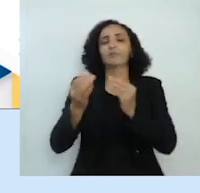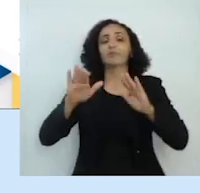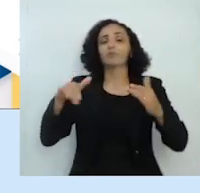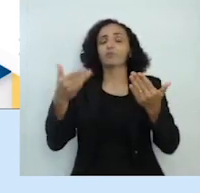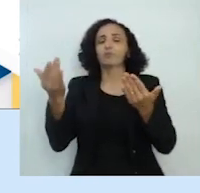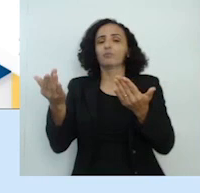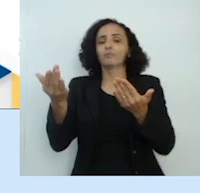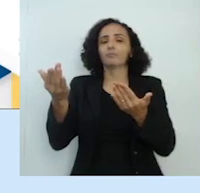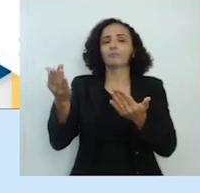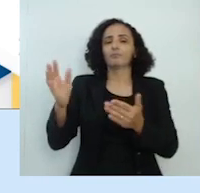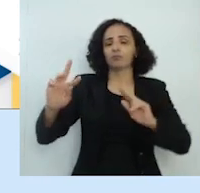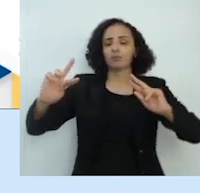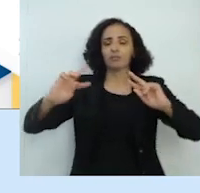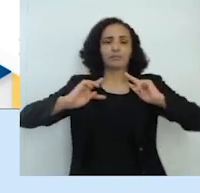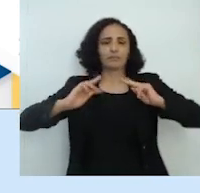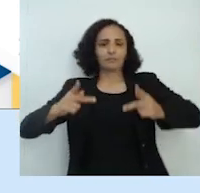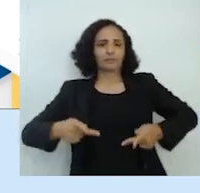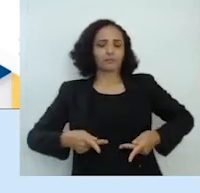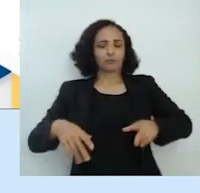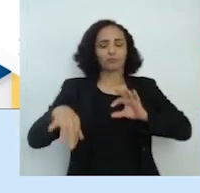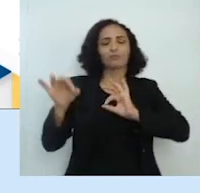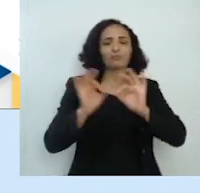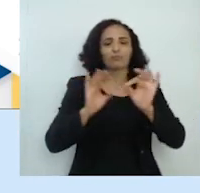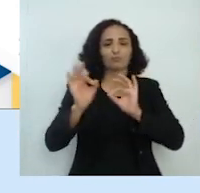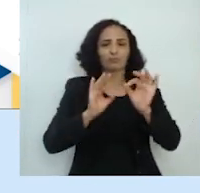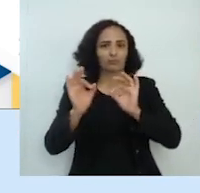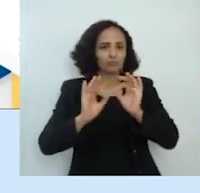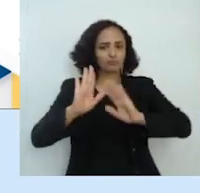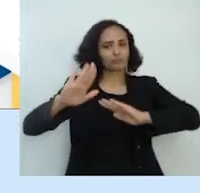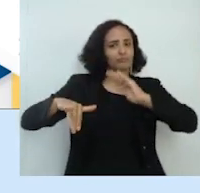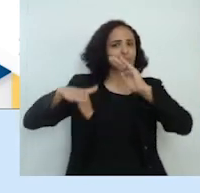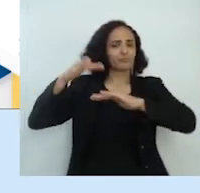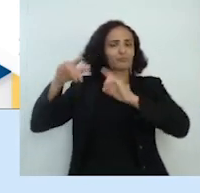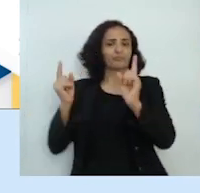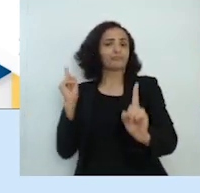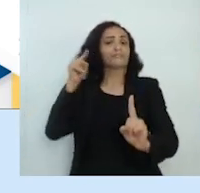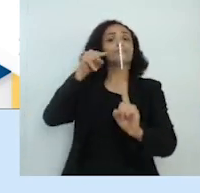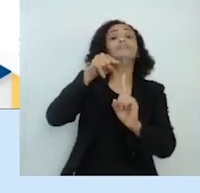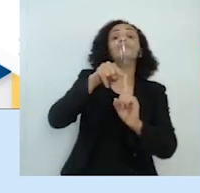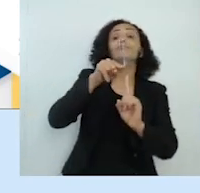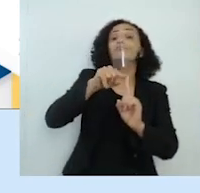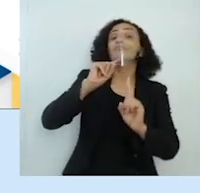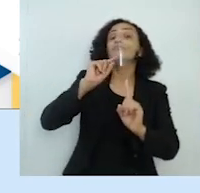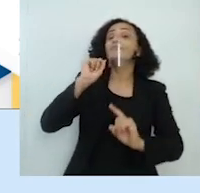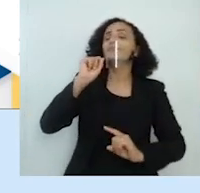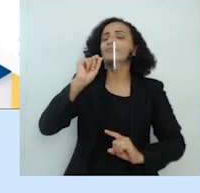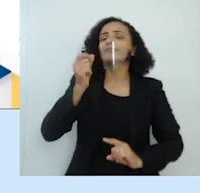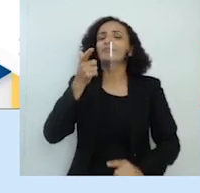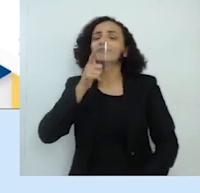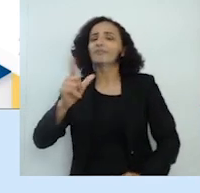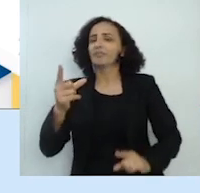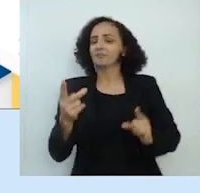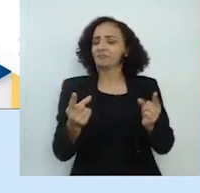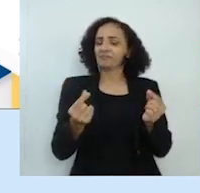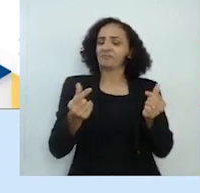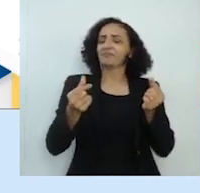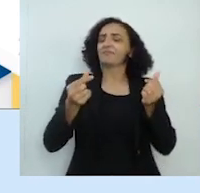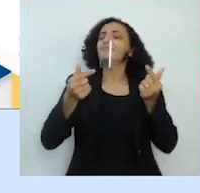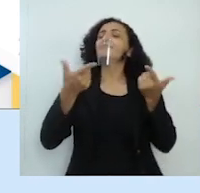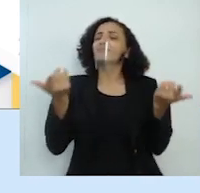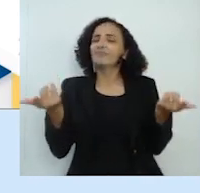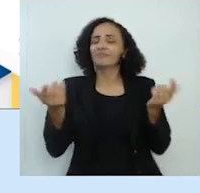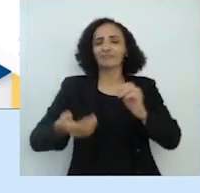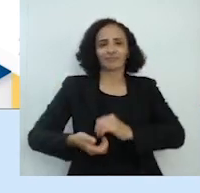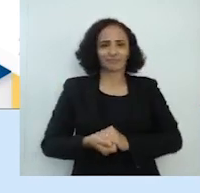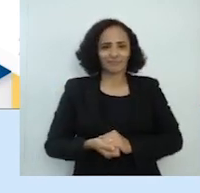nós estamos organizando o sistema produtivo em objetivo de lucrar. Esse sistema substituiu o